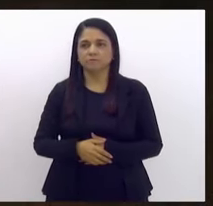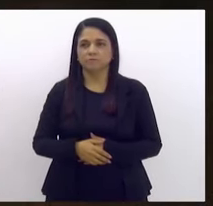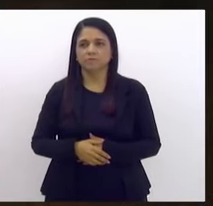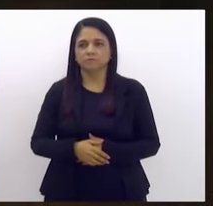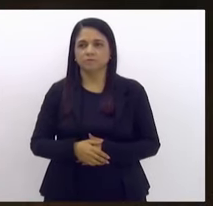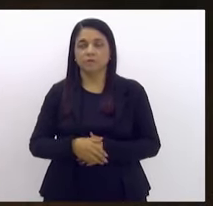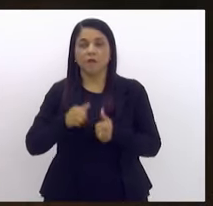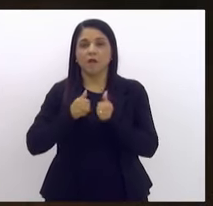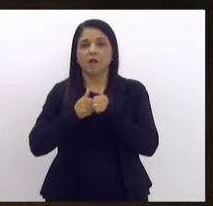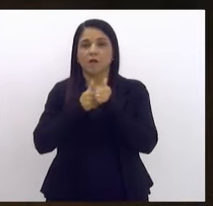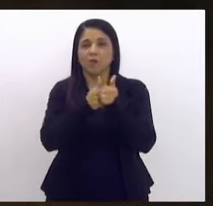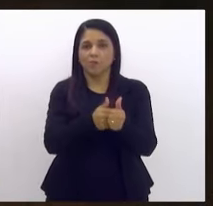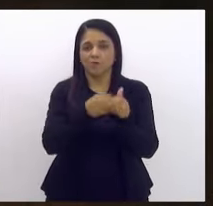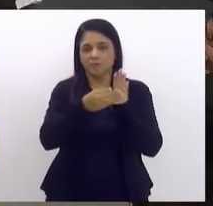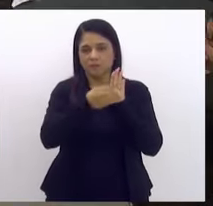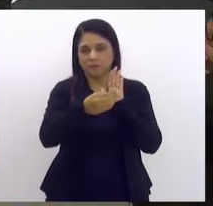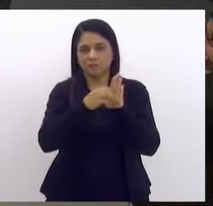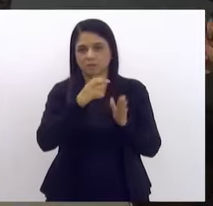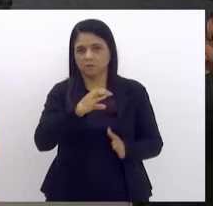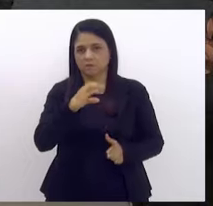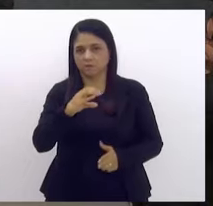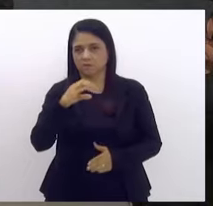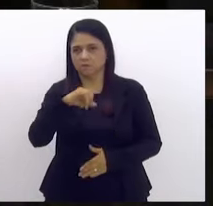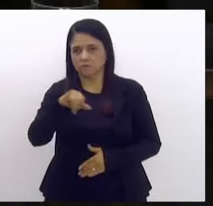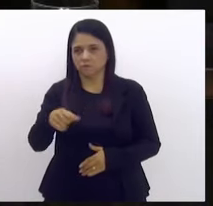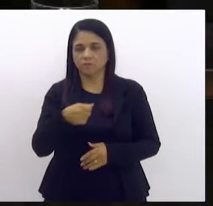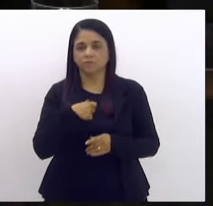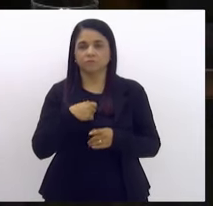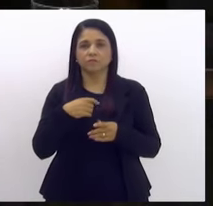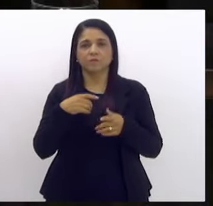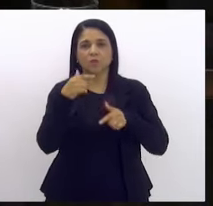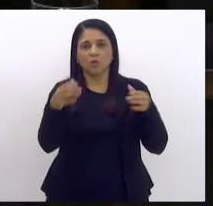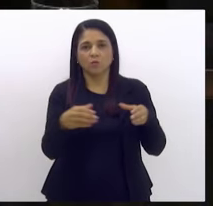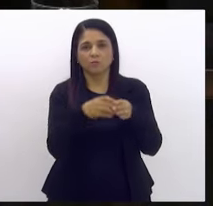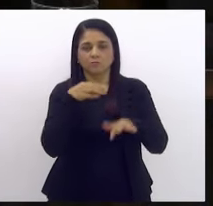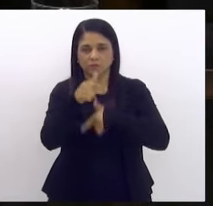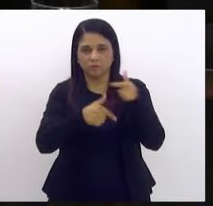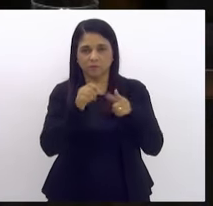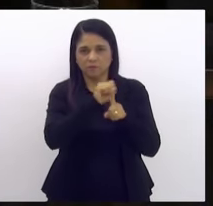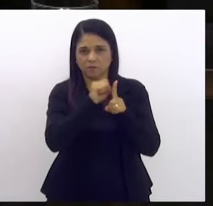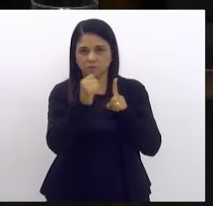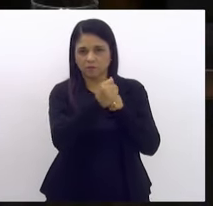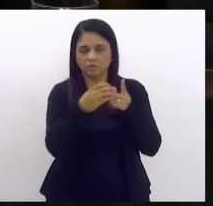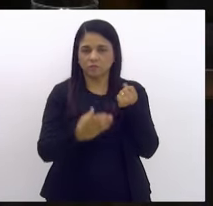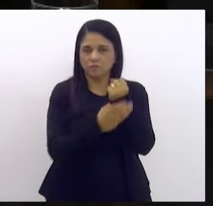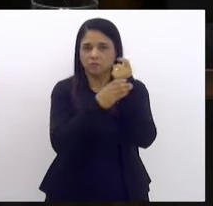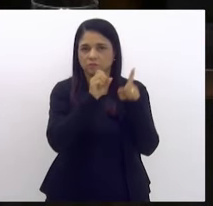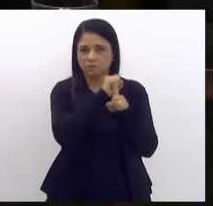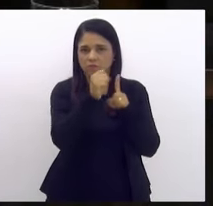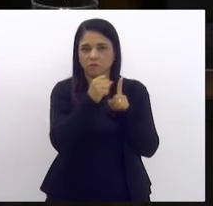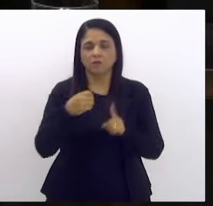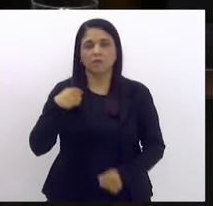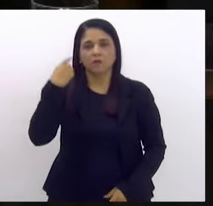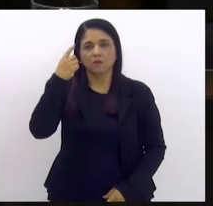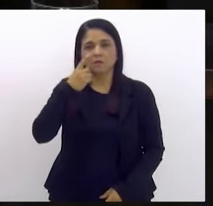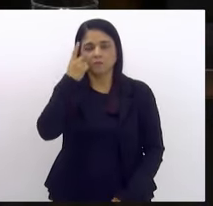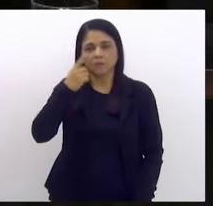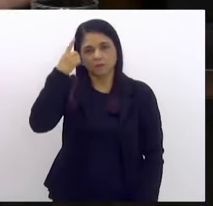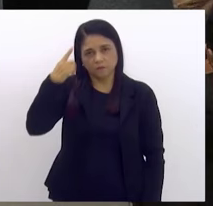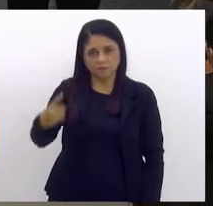Senhora presidente, acompanha o parecer da CCJ. Pela Comissão de Trabalho, Legislação Social e Seguridade Social, deputada Dani Balbi.